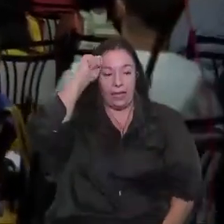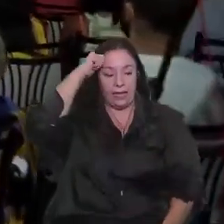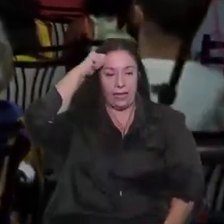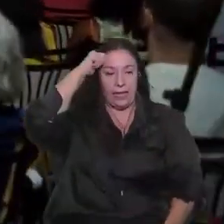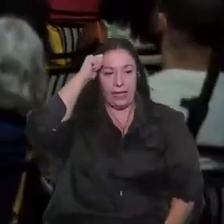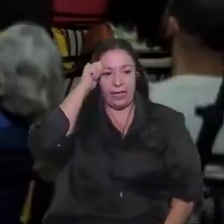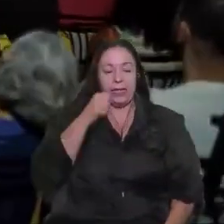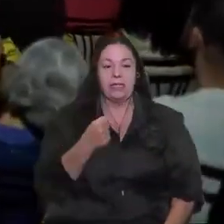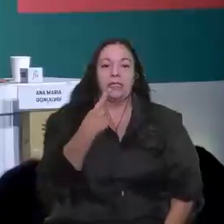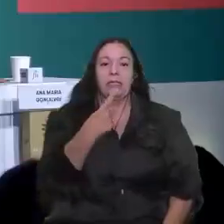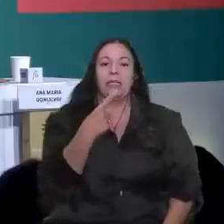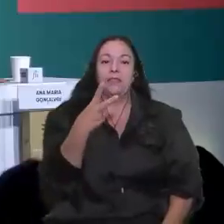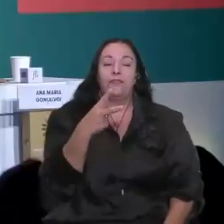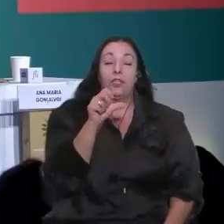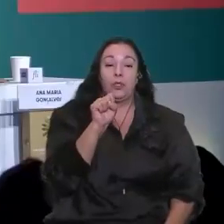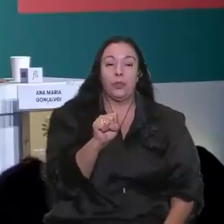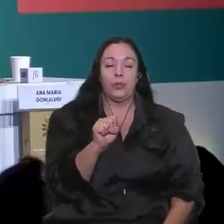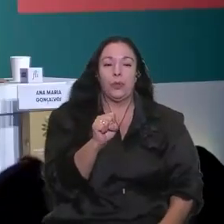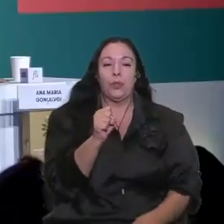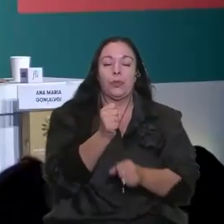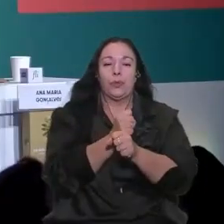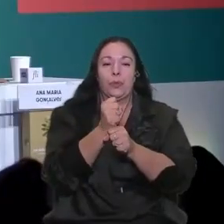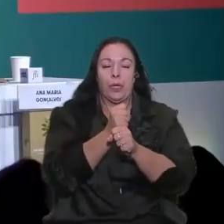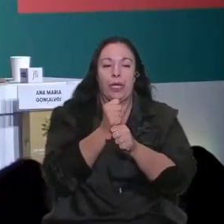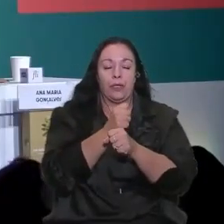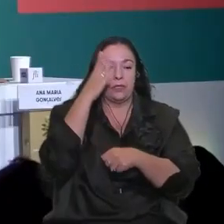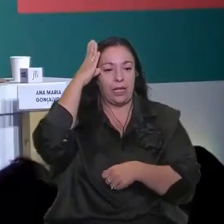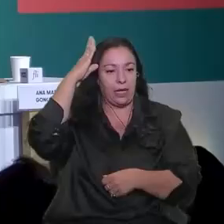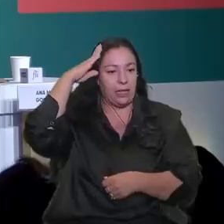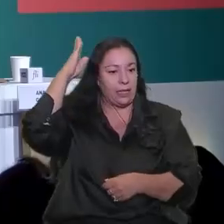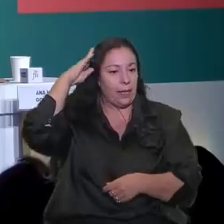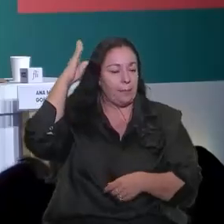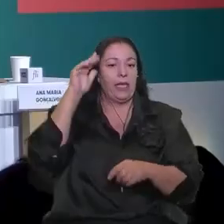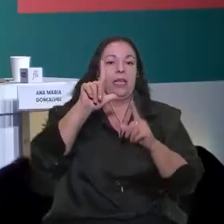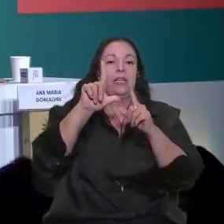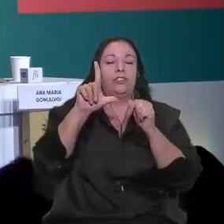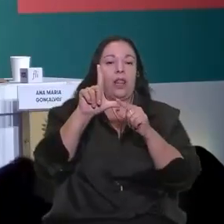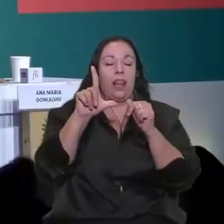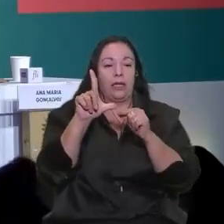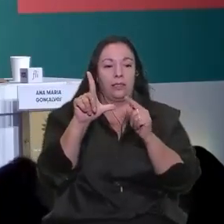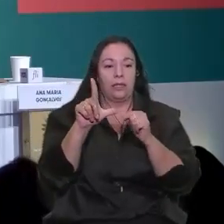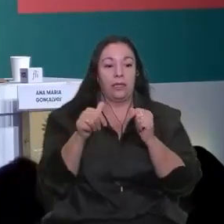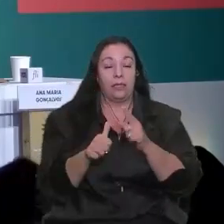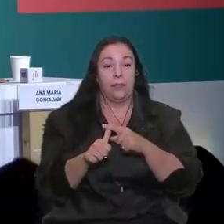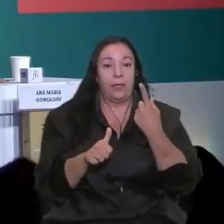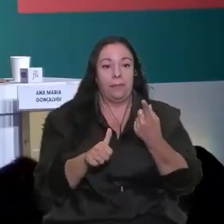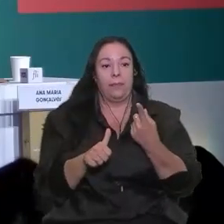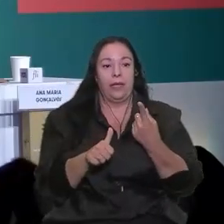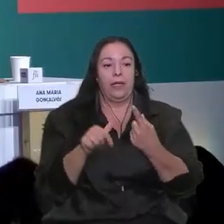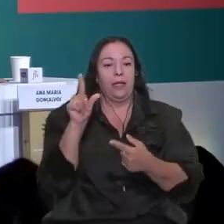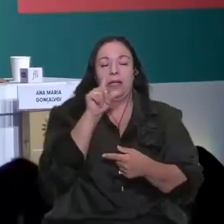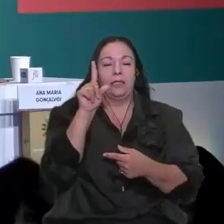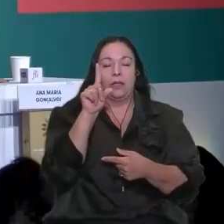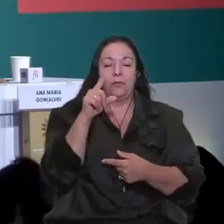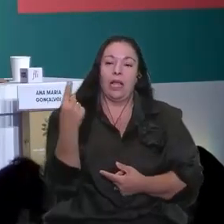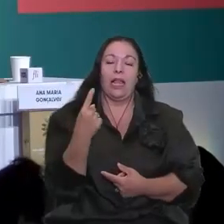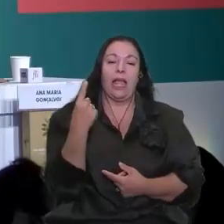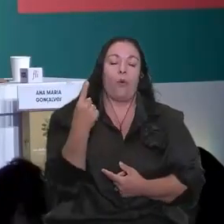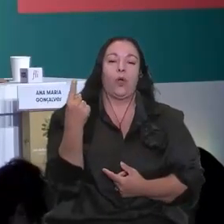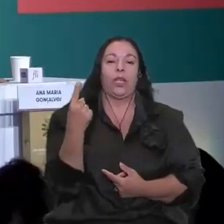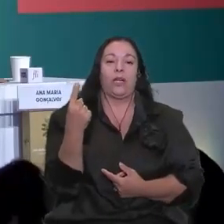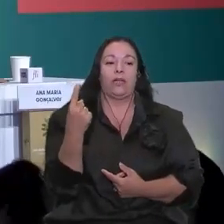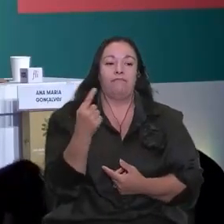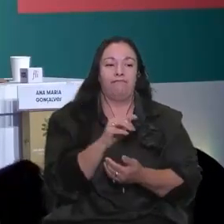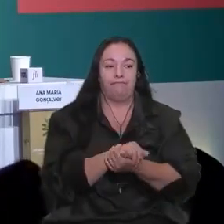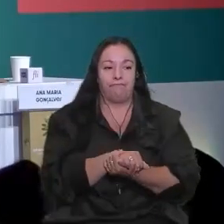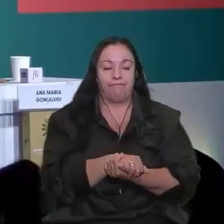128 anos de existência da academia. E eu sempre digo, né, foi a primeira, mas não serei a única, né? Eu